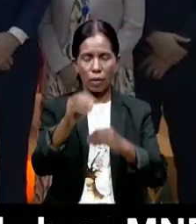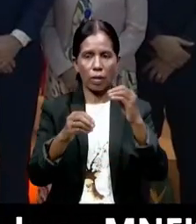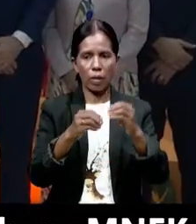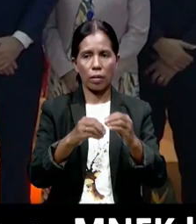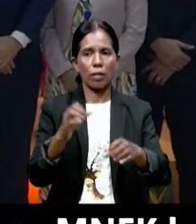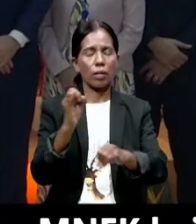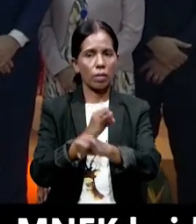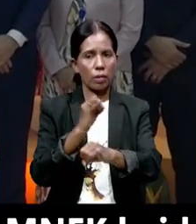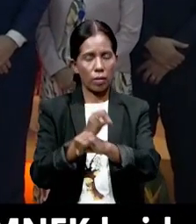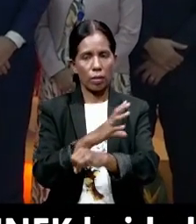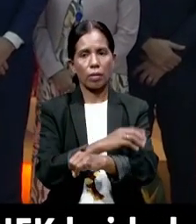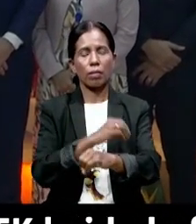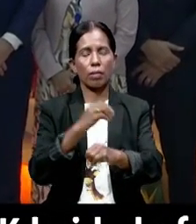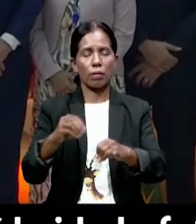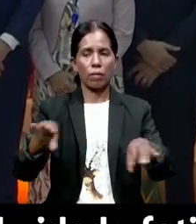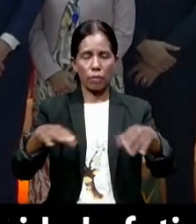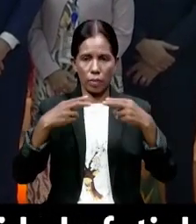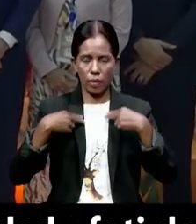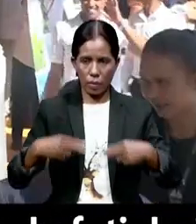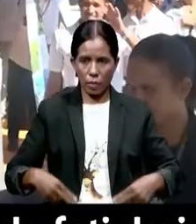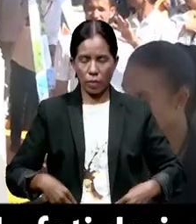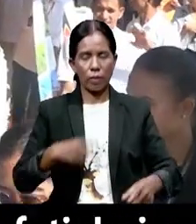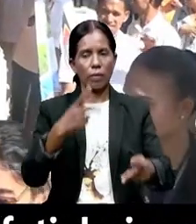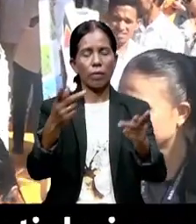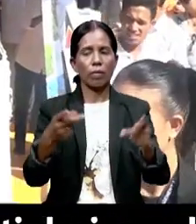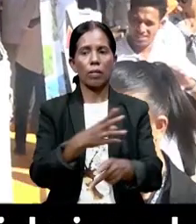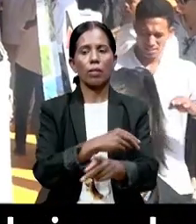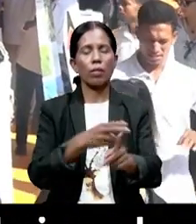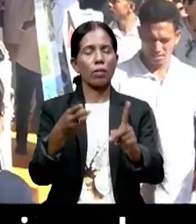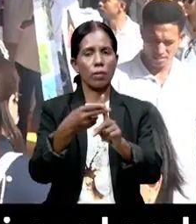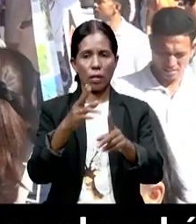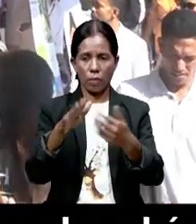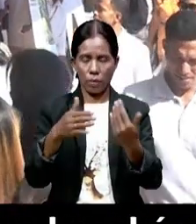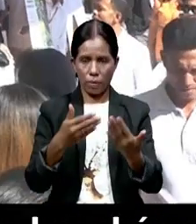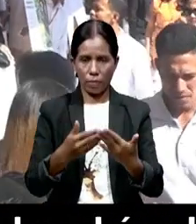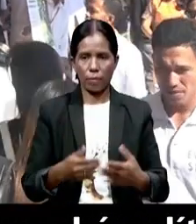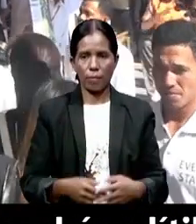fábrica no comércio, recurso humano, turismo no hospitalidade. Tito Silva, Ziemen.